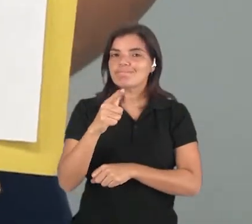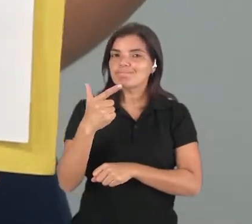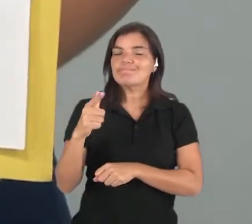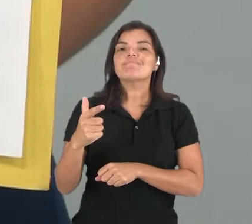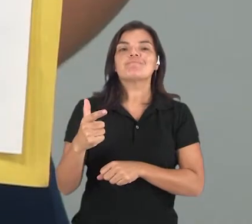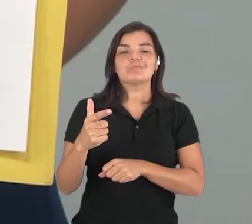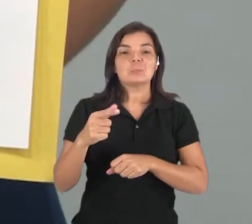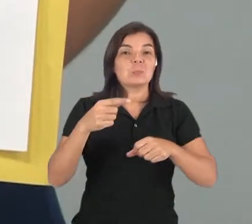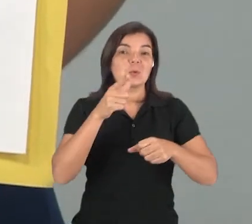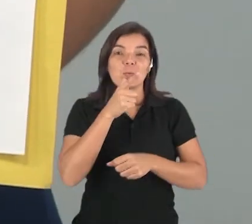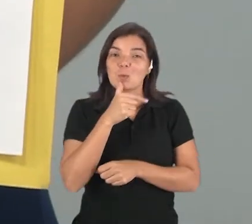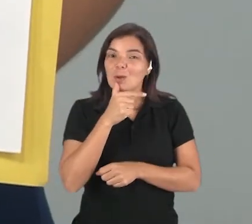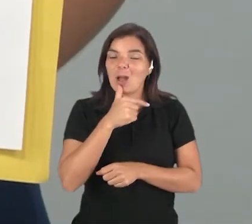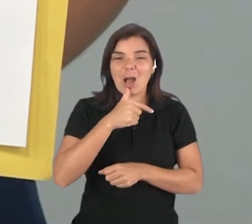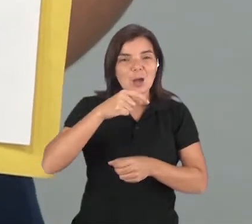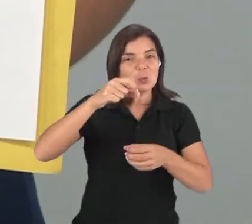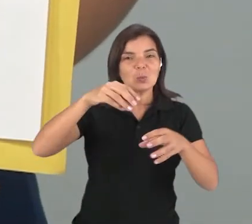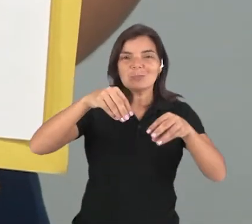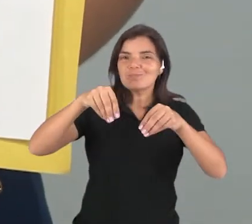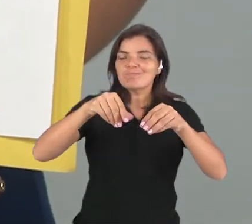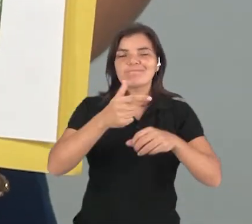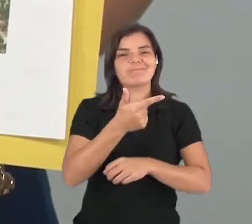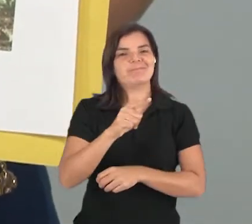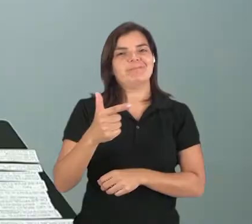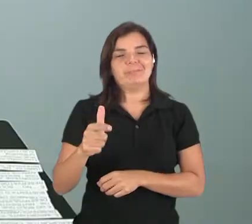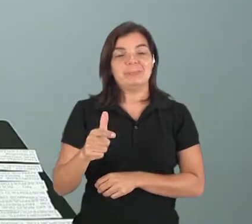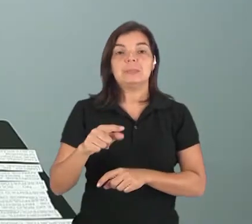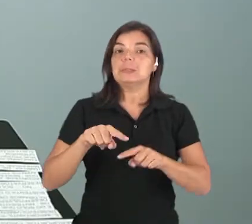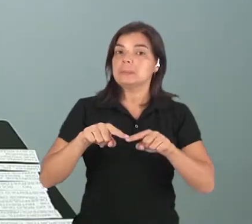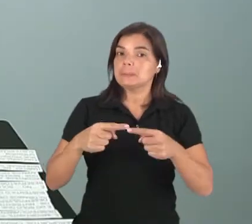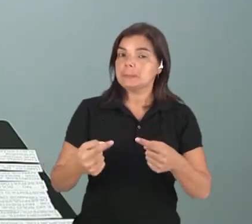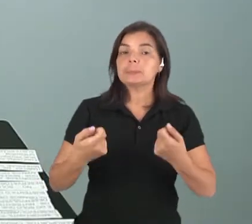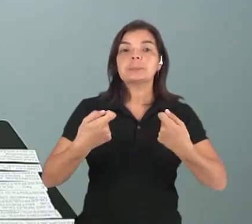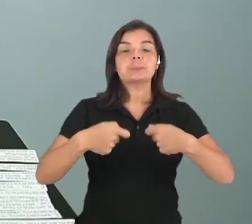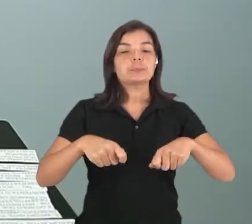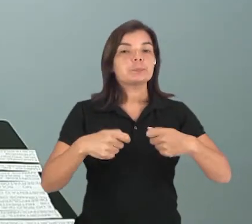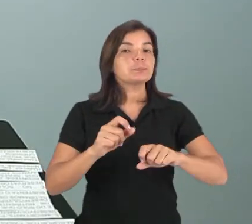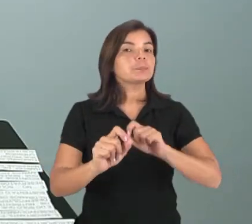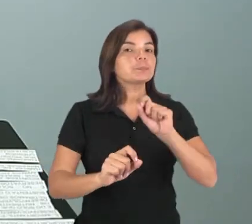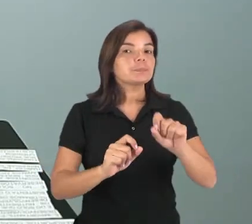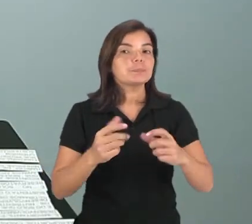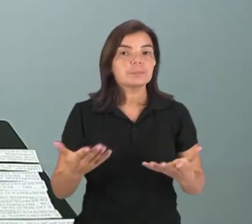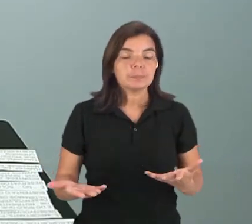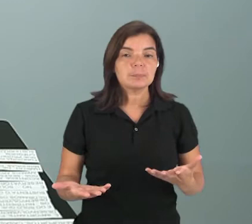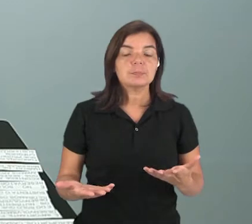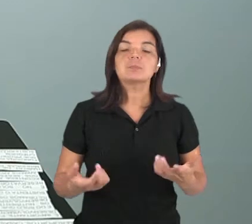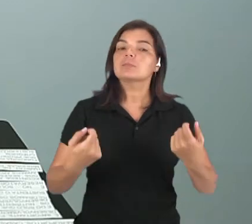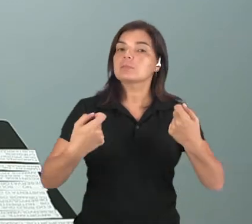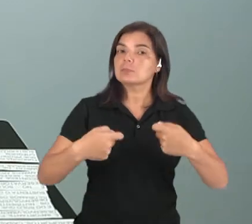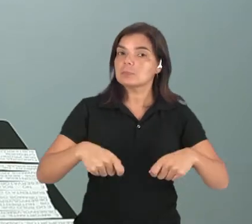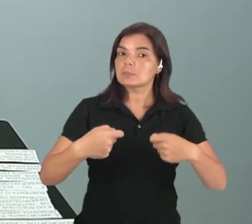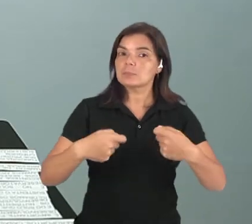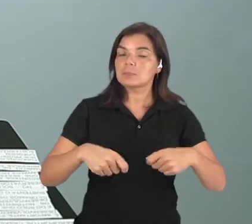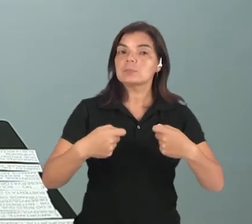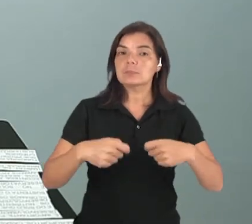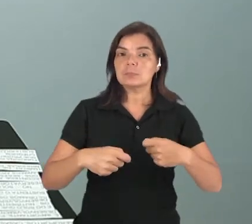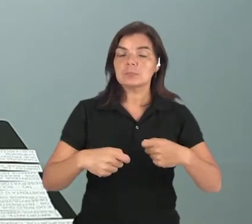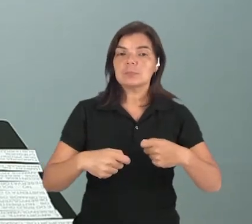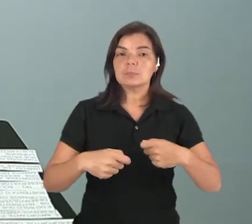tanta água no solo. Enfim, então, para isso é necessário o quê? É necessário